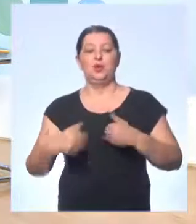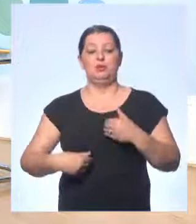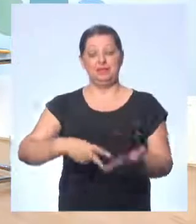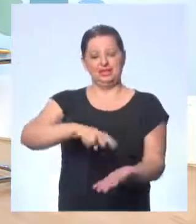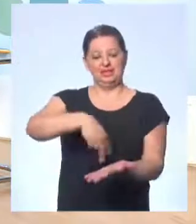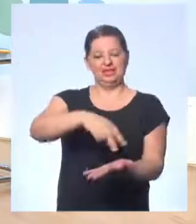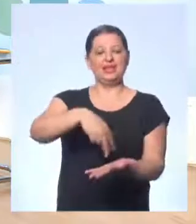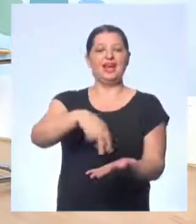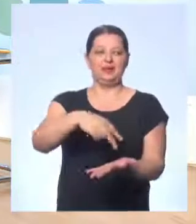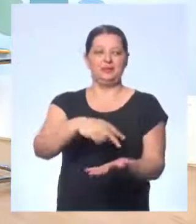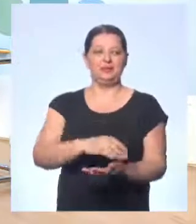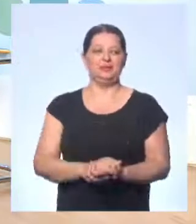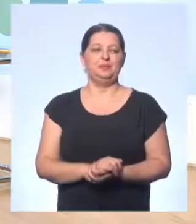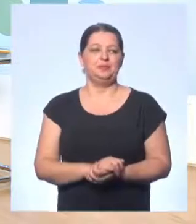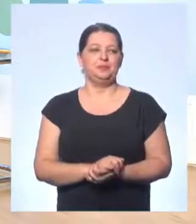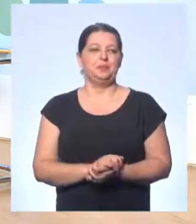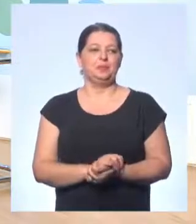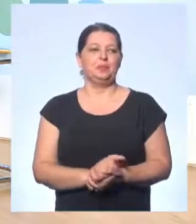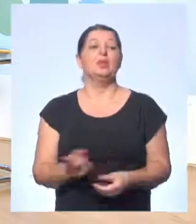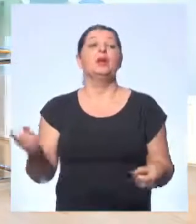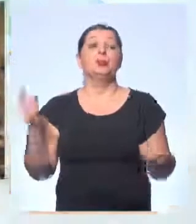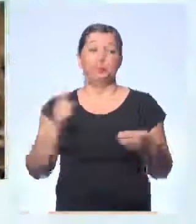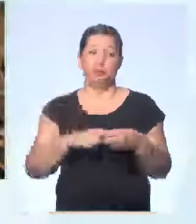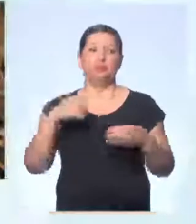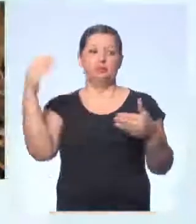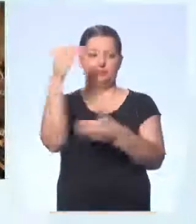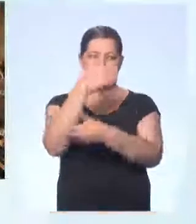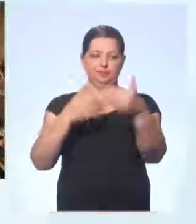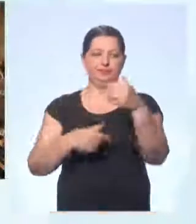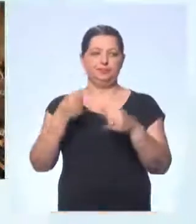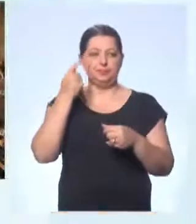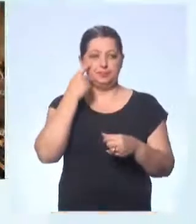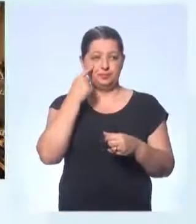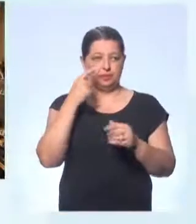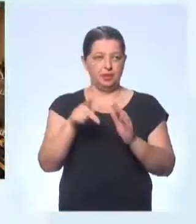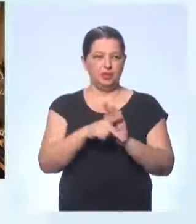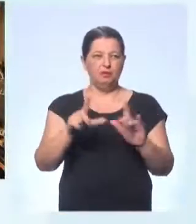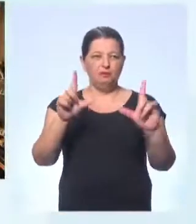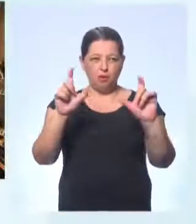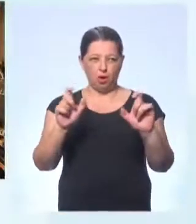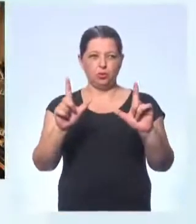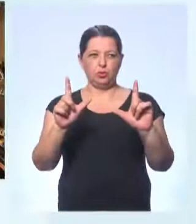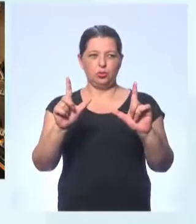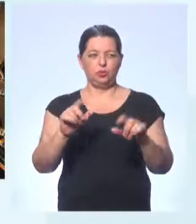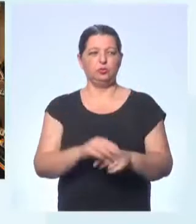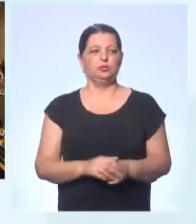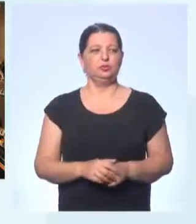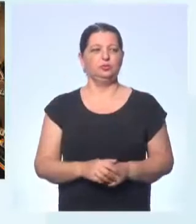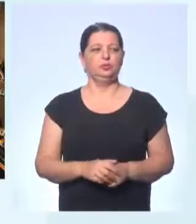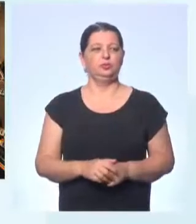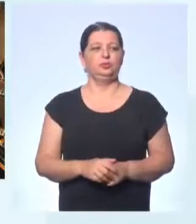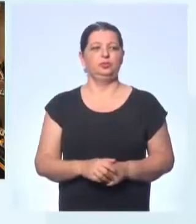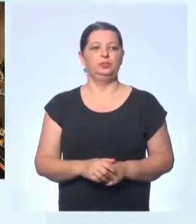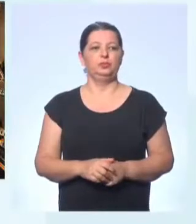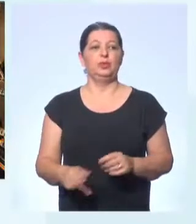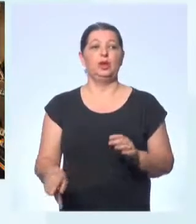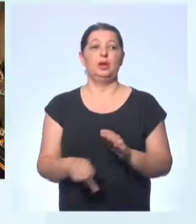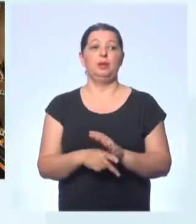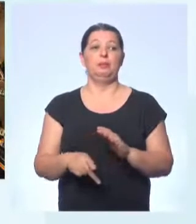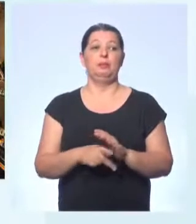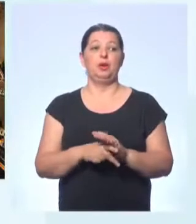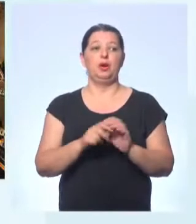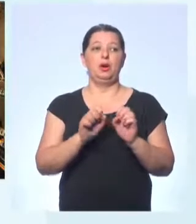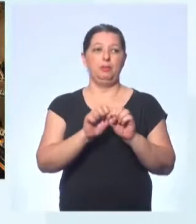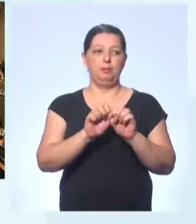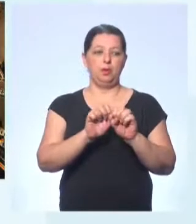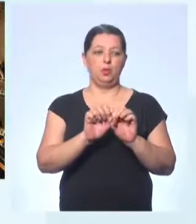exemplo, agora voltando com o slide, vocês estão vendo essa foto aí, é de um concerto, né? De